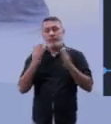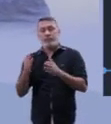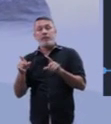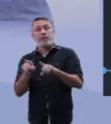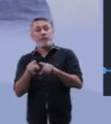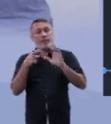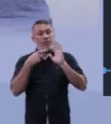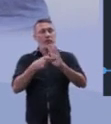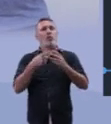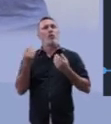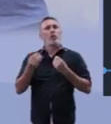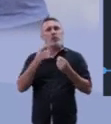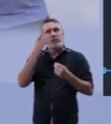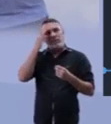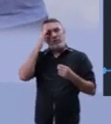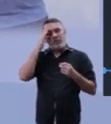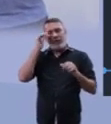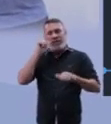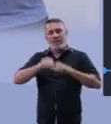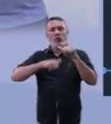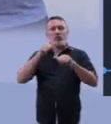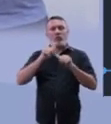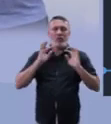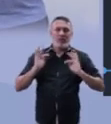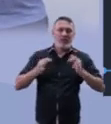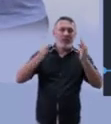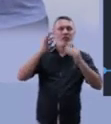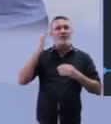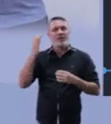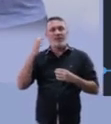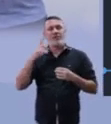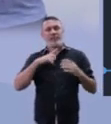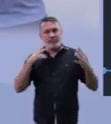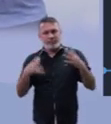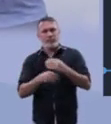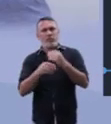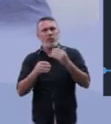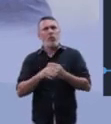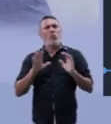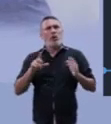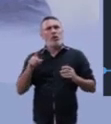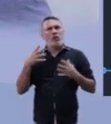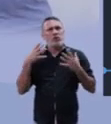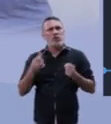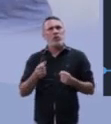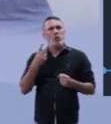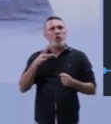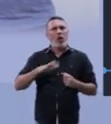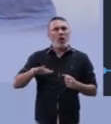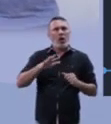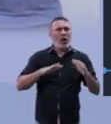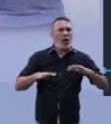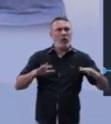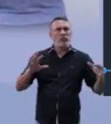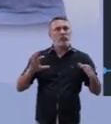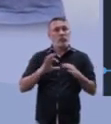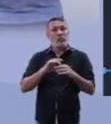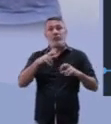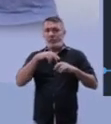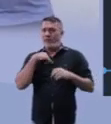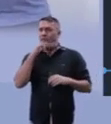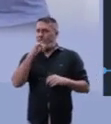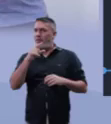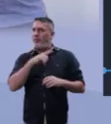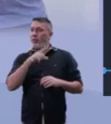forma produtiva ali a ideia da revolução tecnocientífica. Olha, professor, ele aceitou duas áreas do conhecimento. É por isso que eu